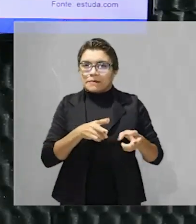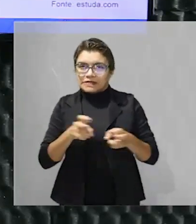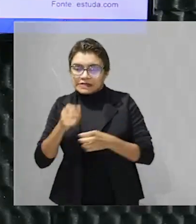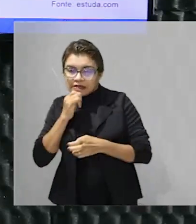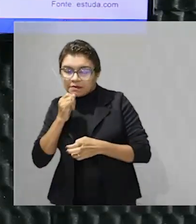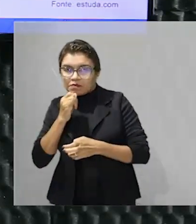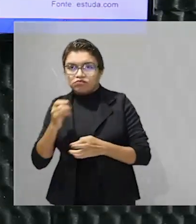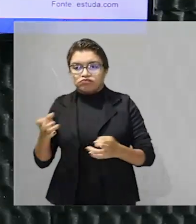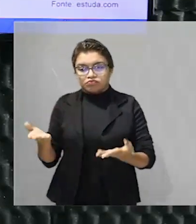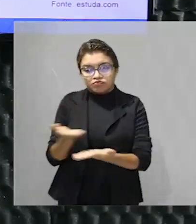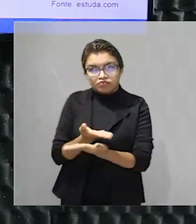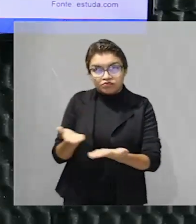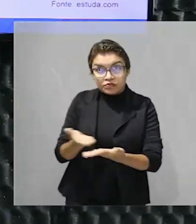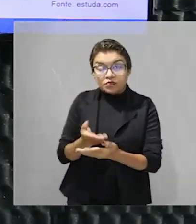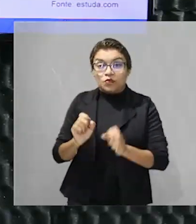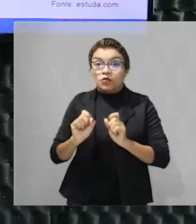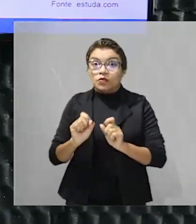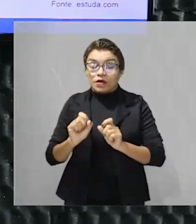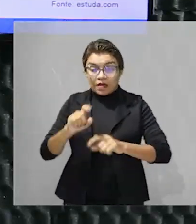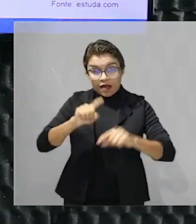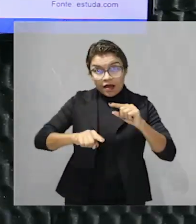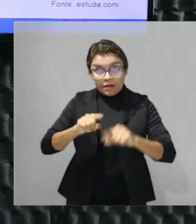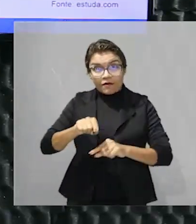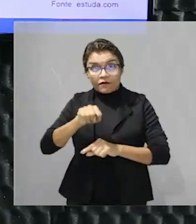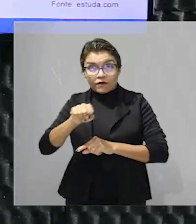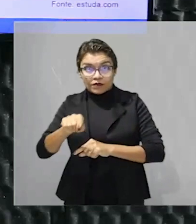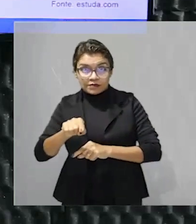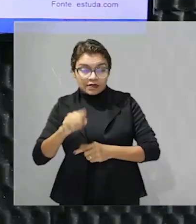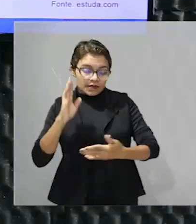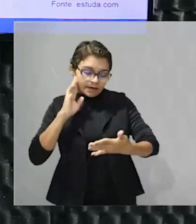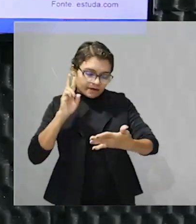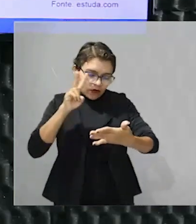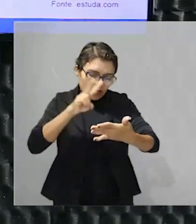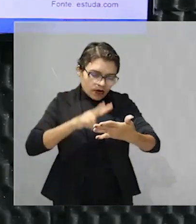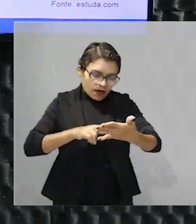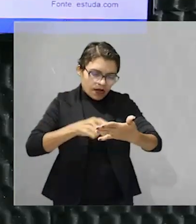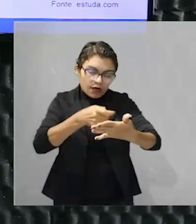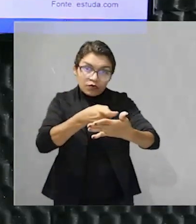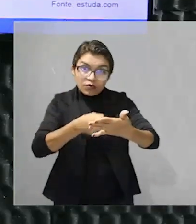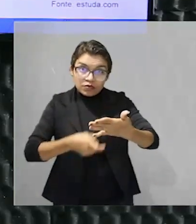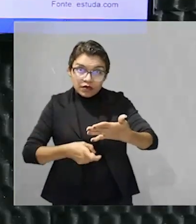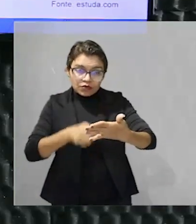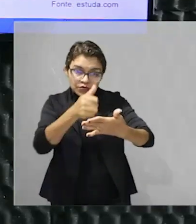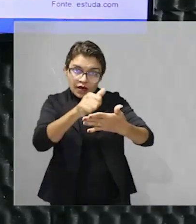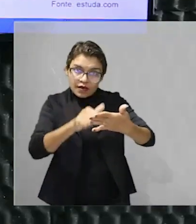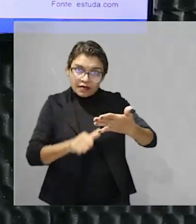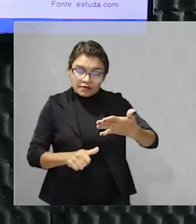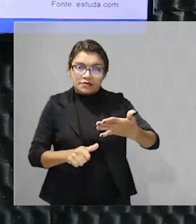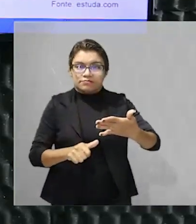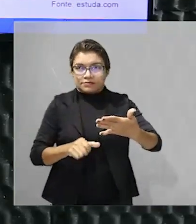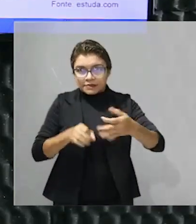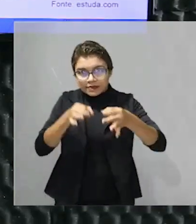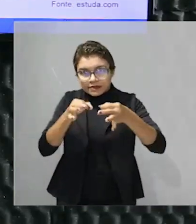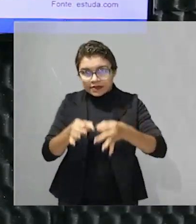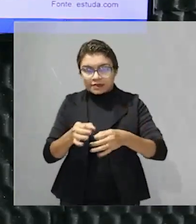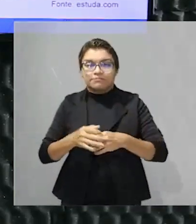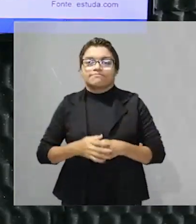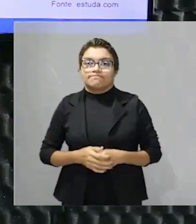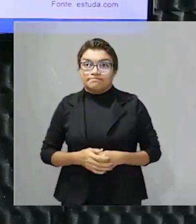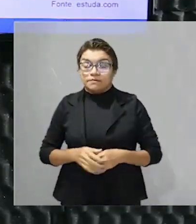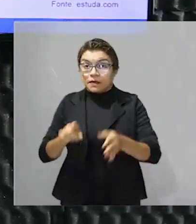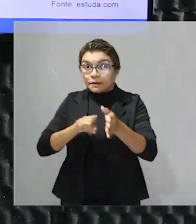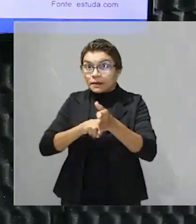desses elementos para que você possa fazer a interpretação e a análise da sua compreensão textual. As questões do